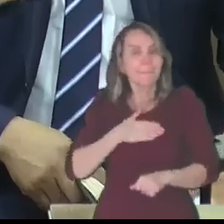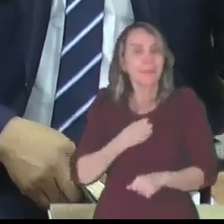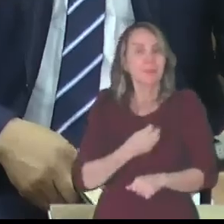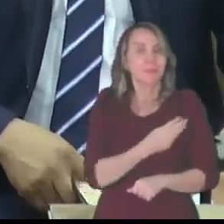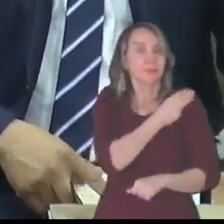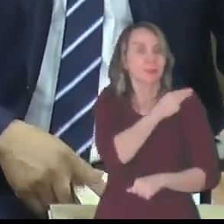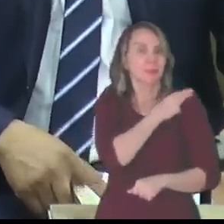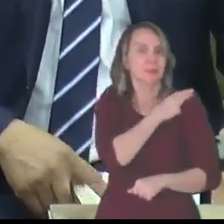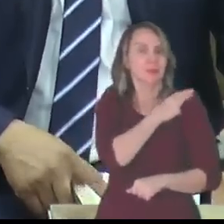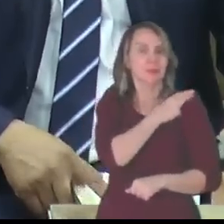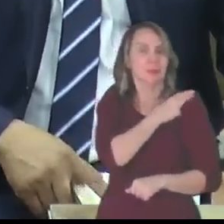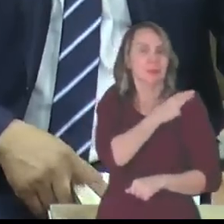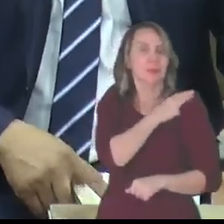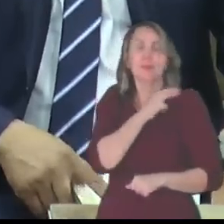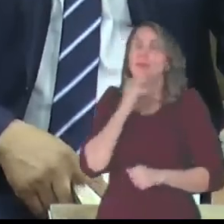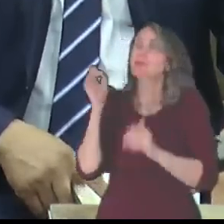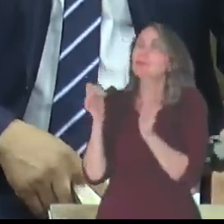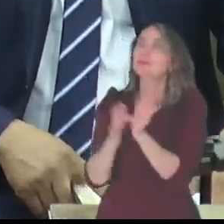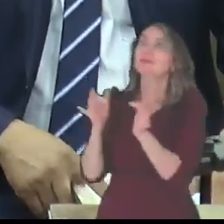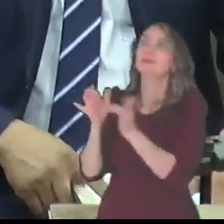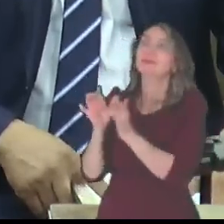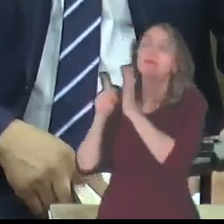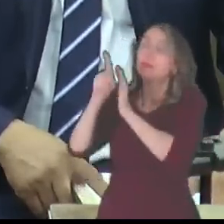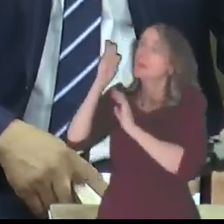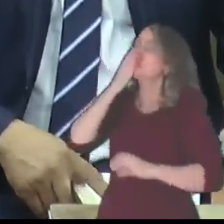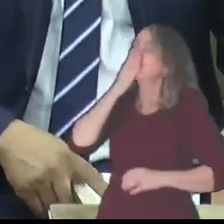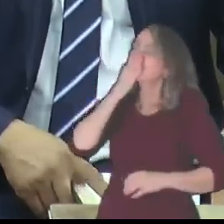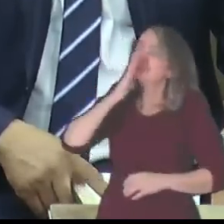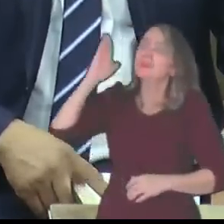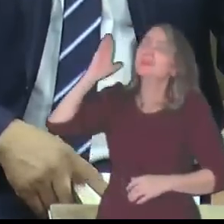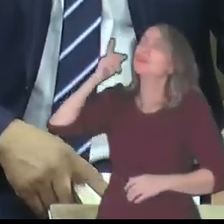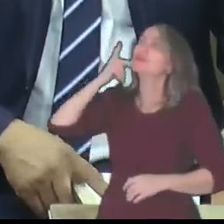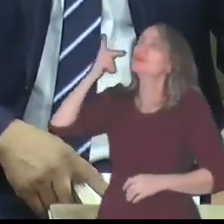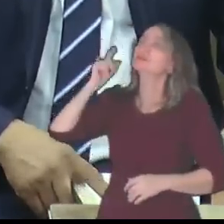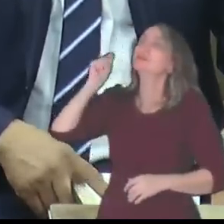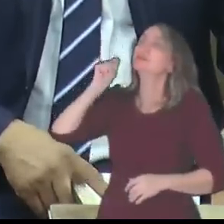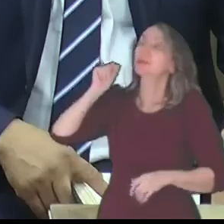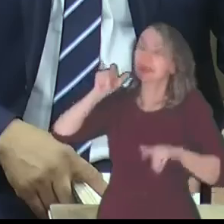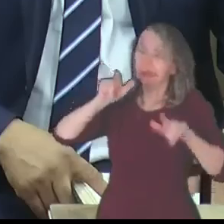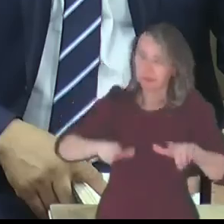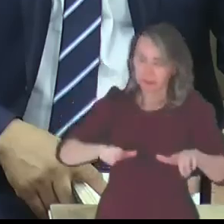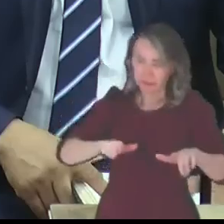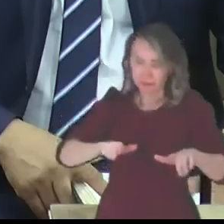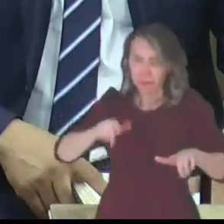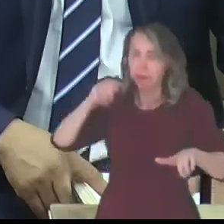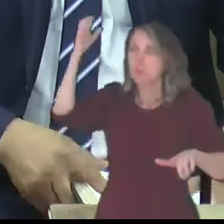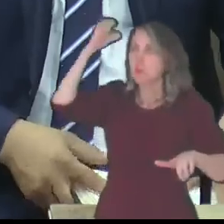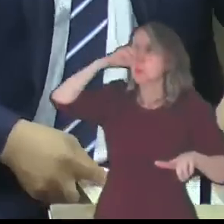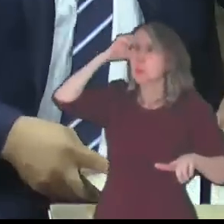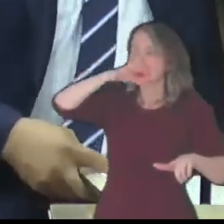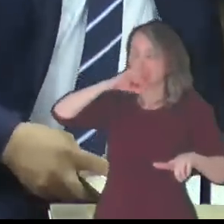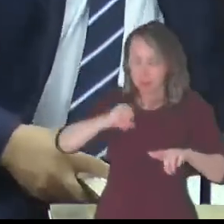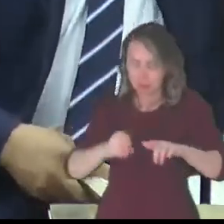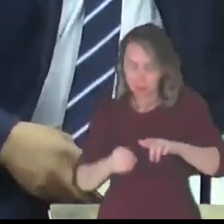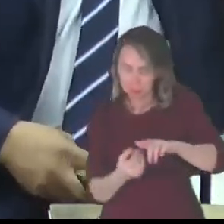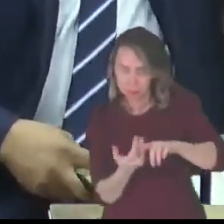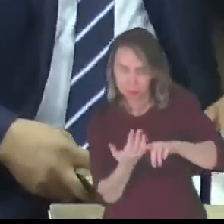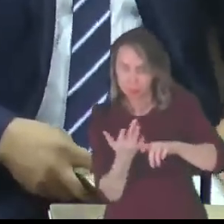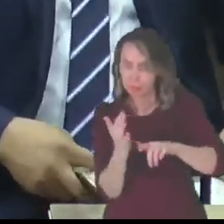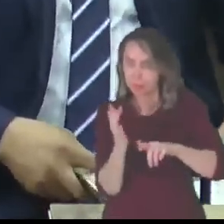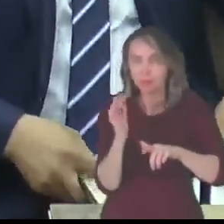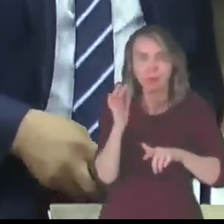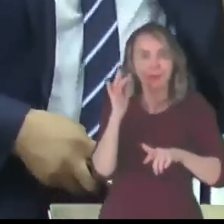deserto da minha casa Jesus a tua promessa dele que tu faz o deserto Florescer como a Rosa